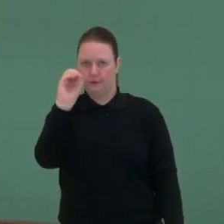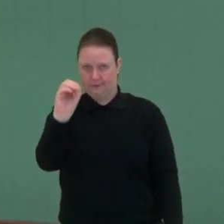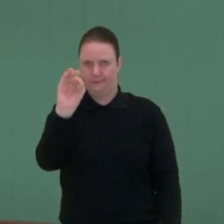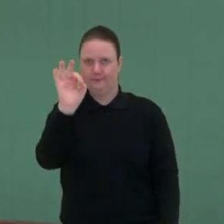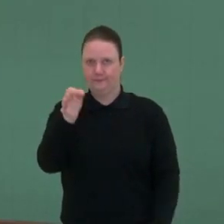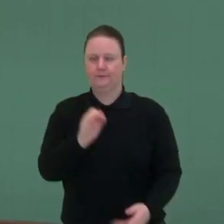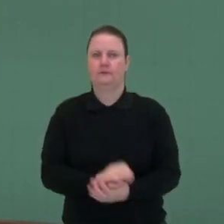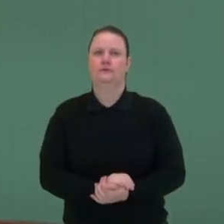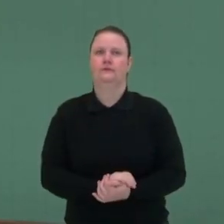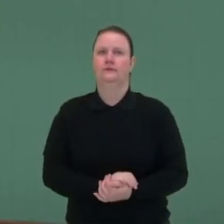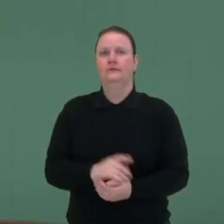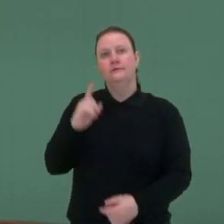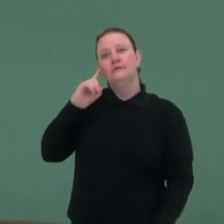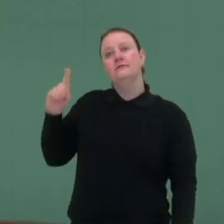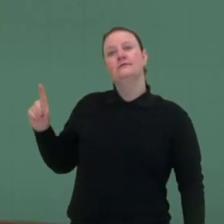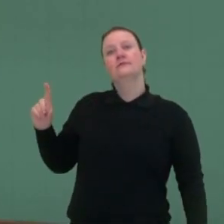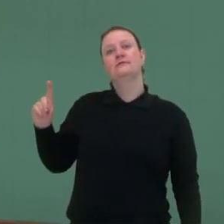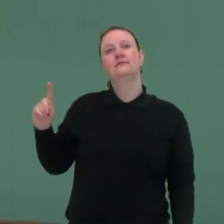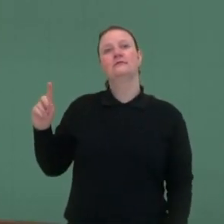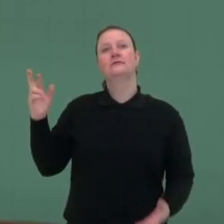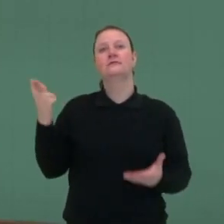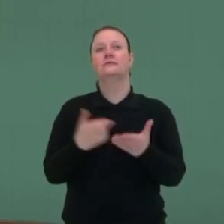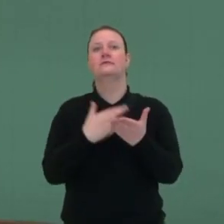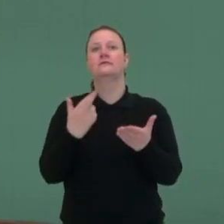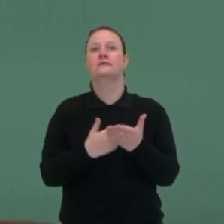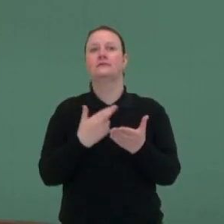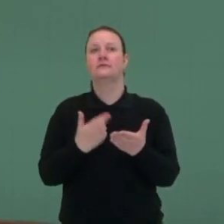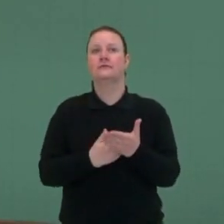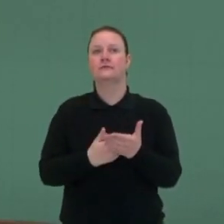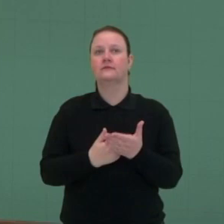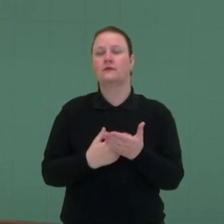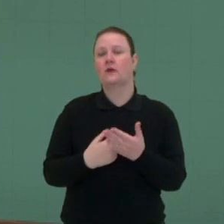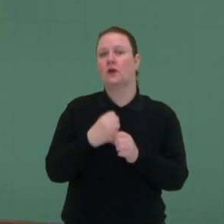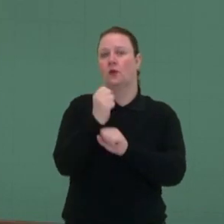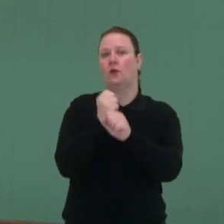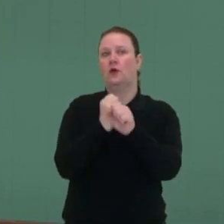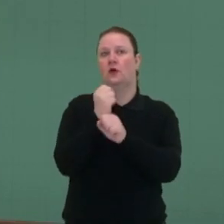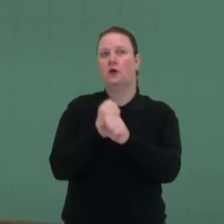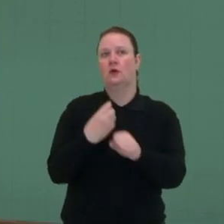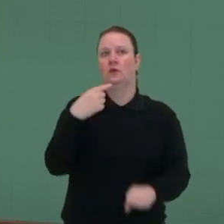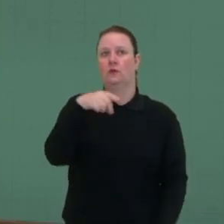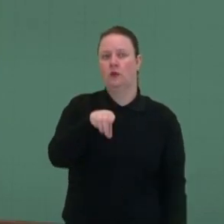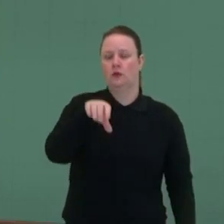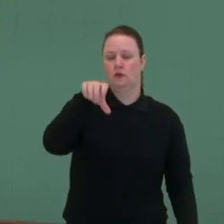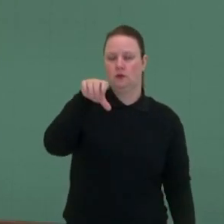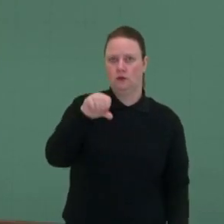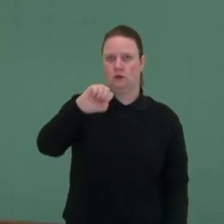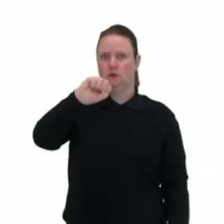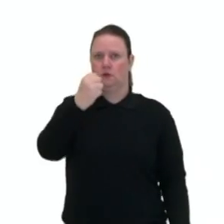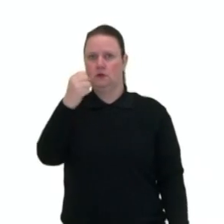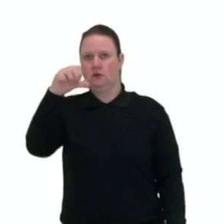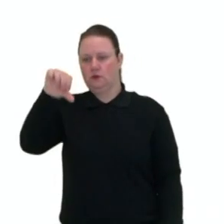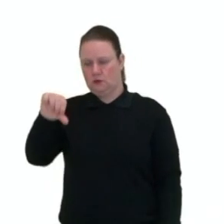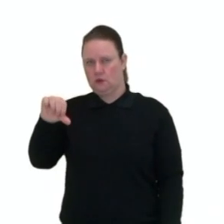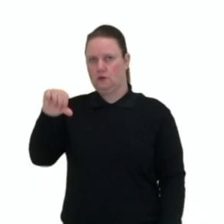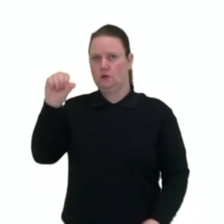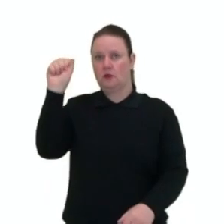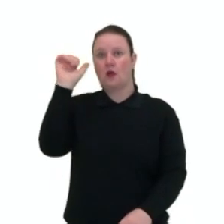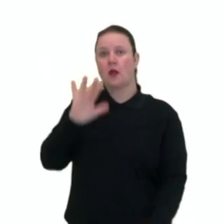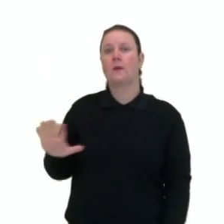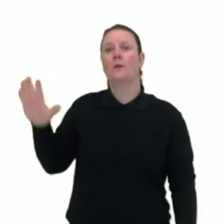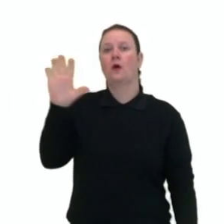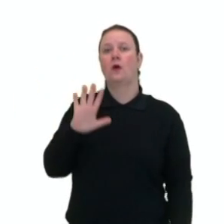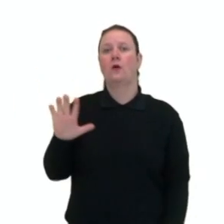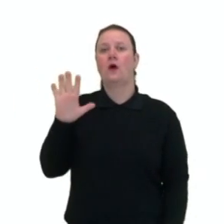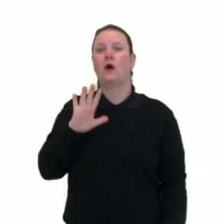senadores. Aqui para você a capa da revista Veja de 1989, que mostra então a imagem do então candidato